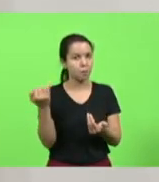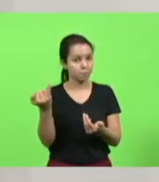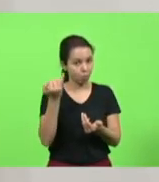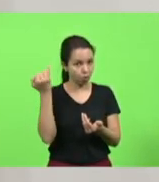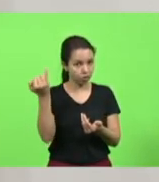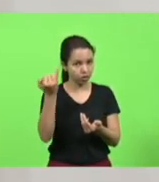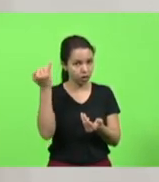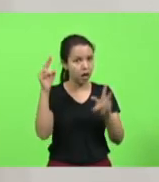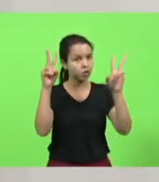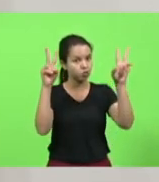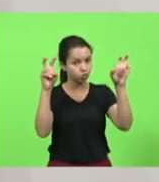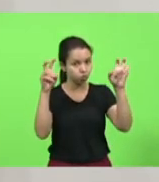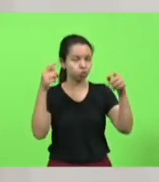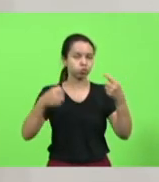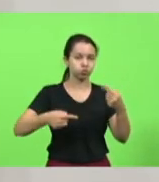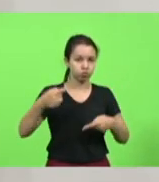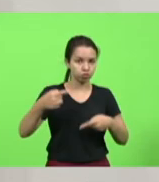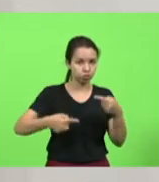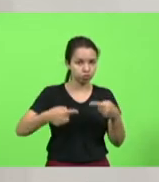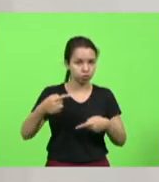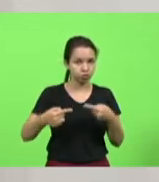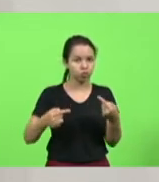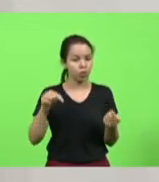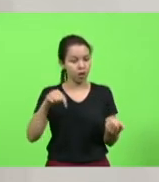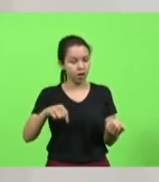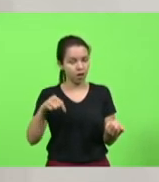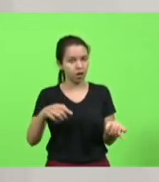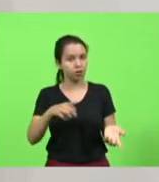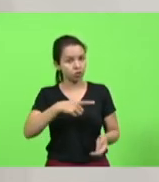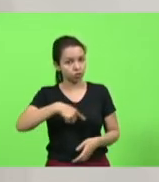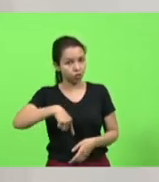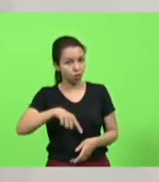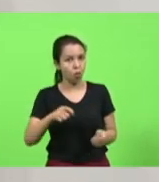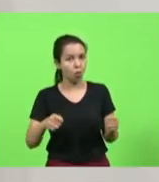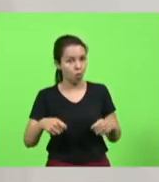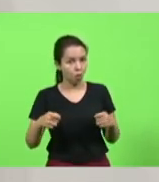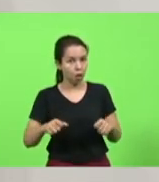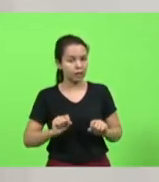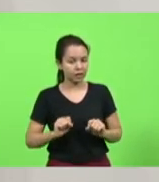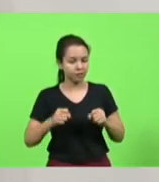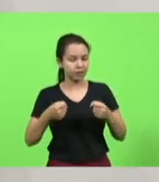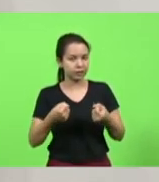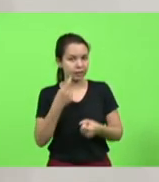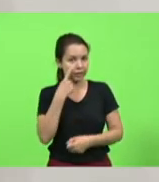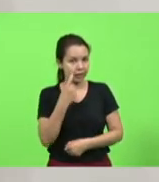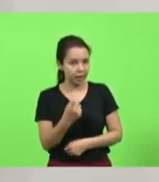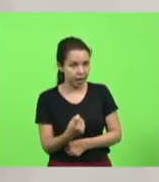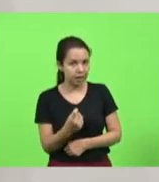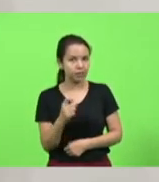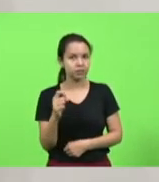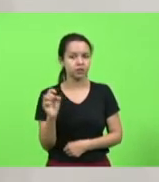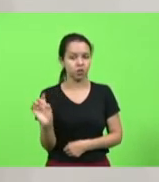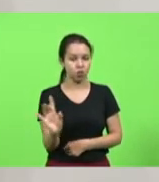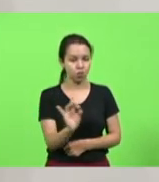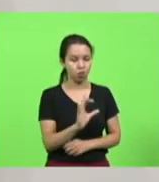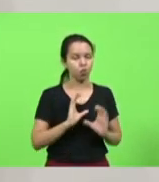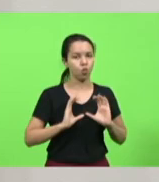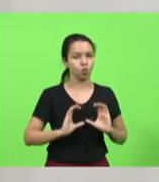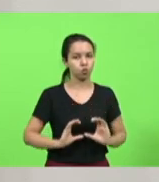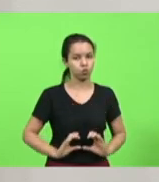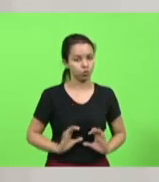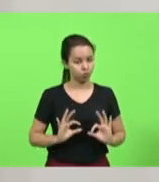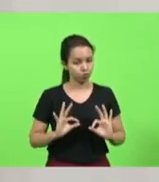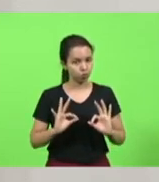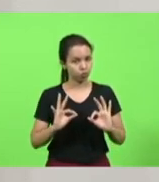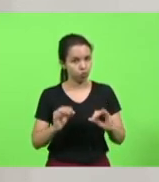aqui para que a gente possa continuar defendendo os interesses dos consumidores. Todos nós aqui